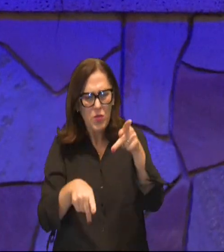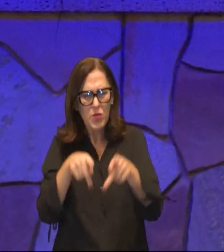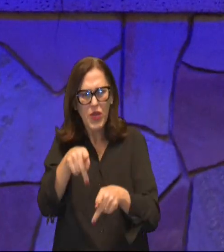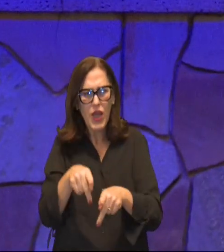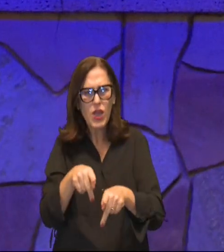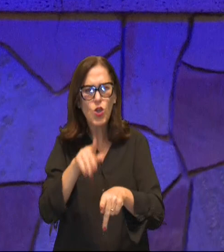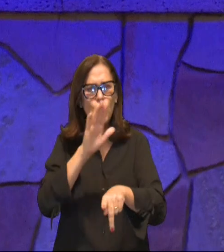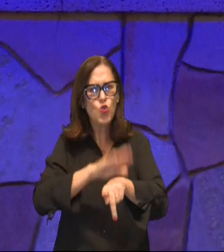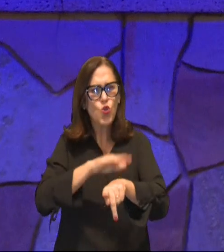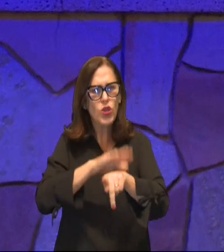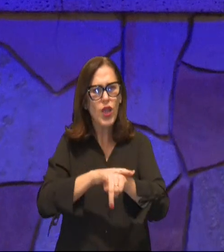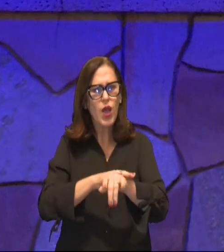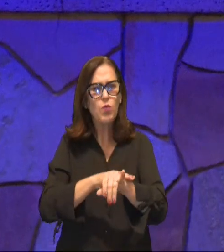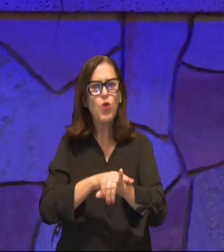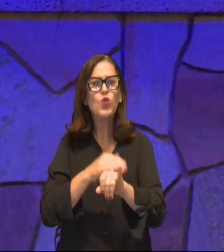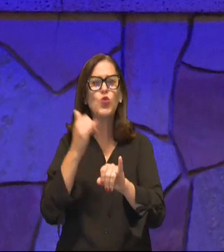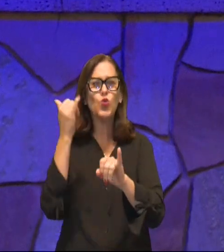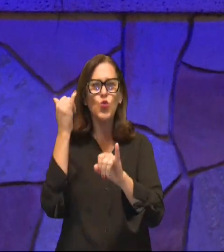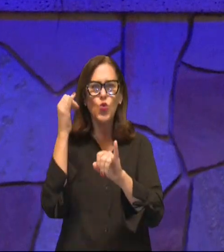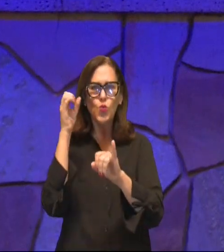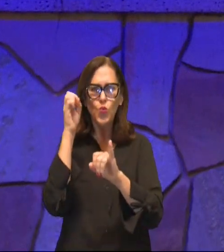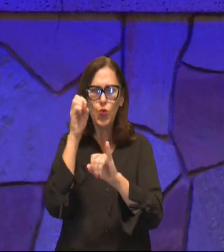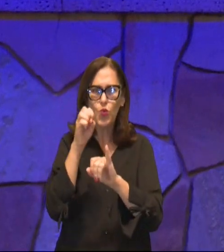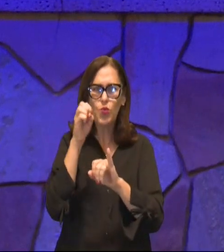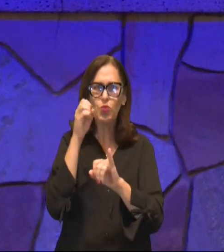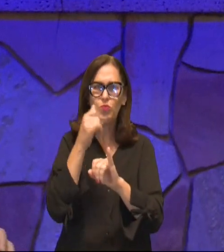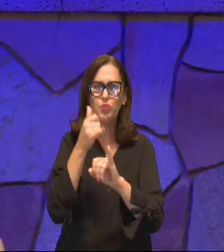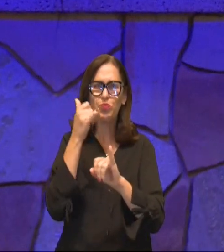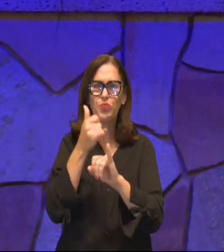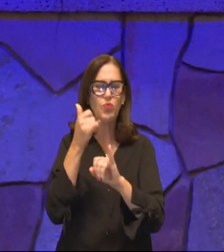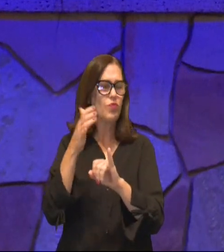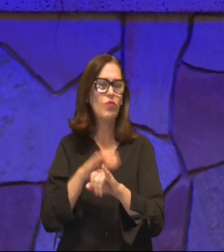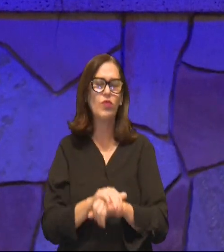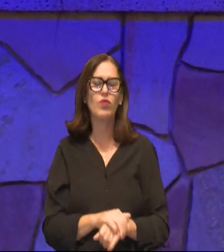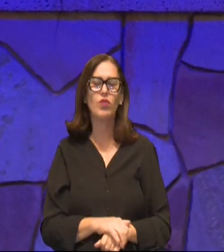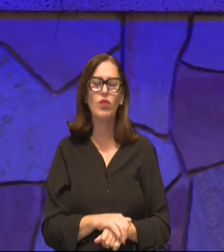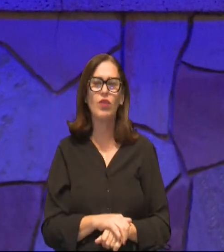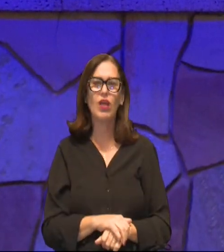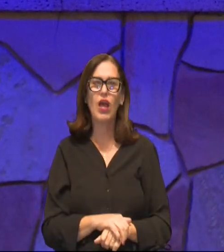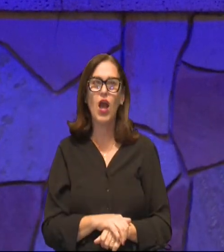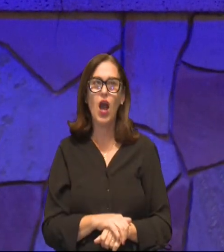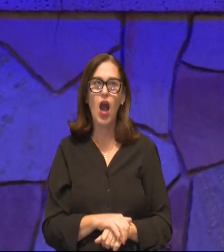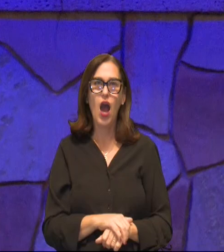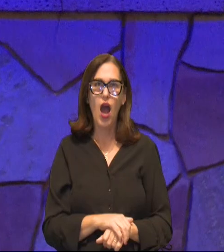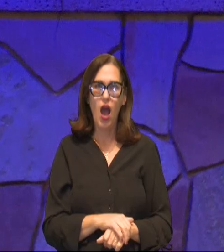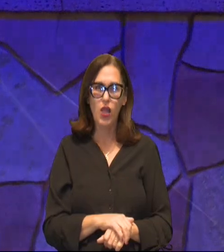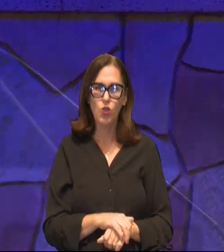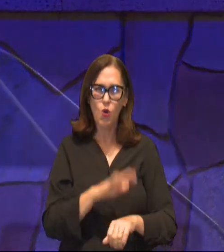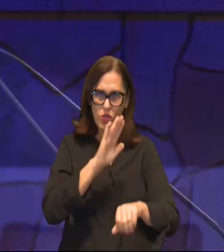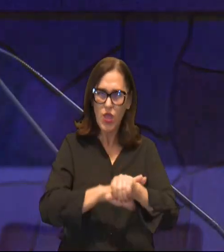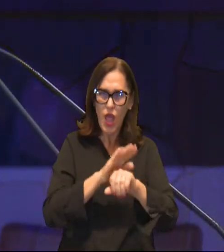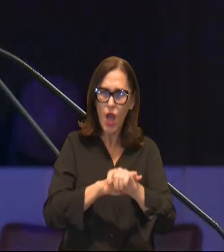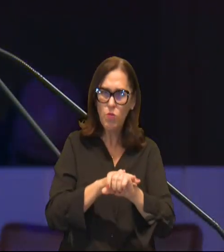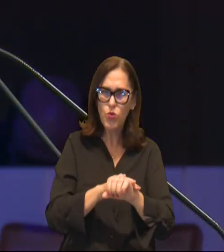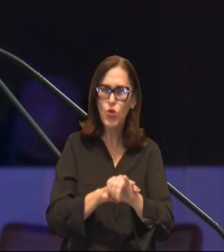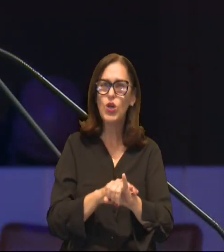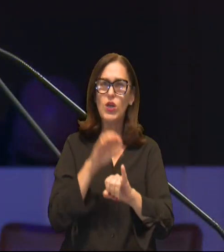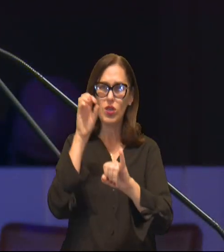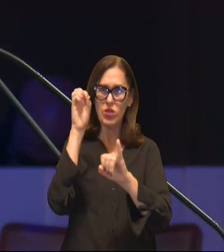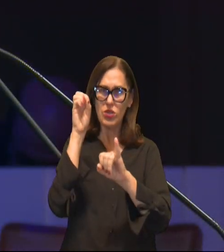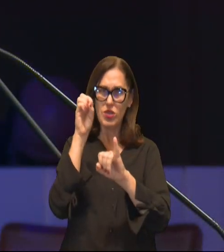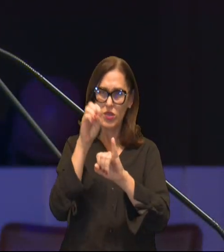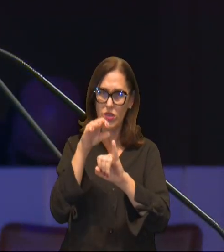profeta naquele momento. Era um tempo de grande apostasia. O povo estava se afastando de